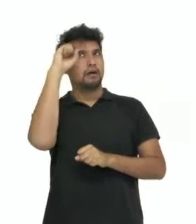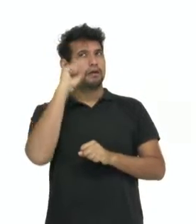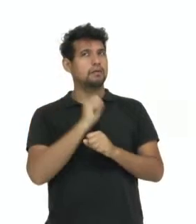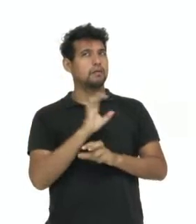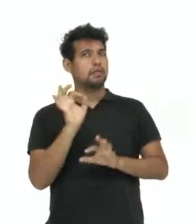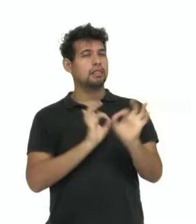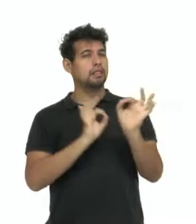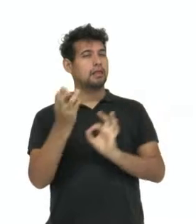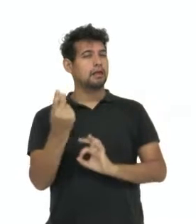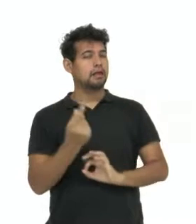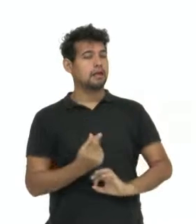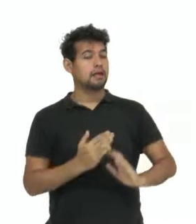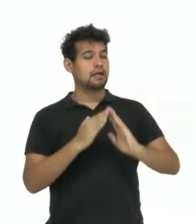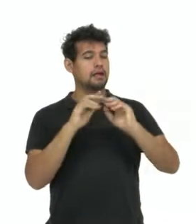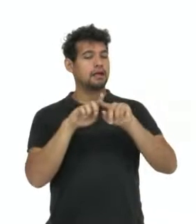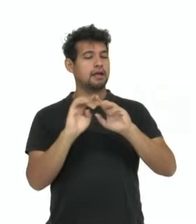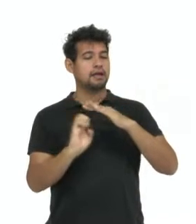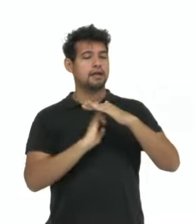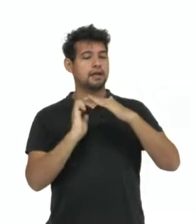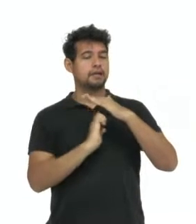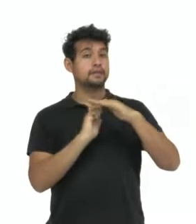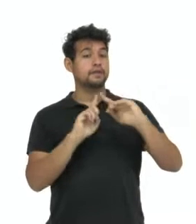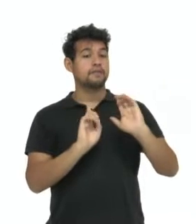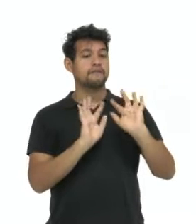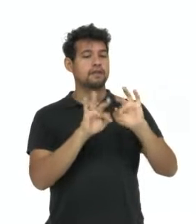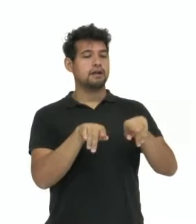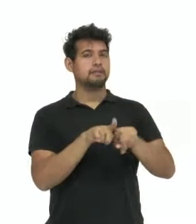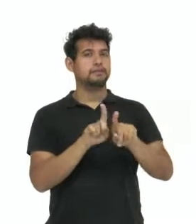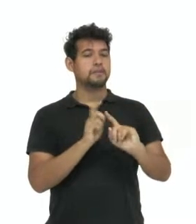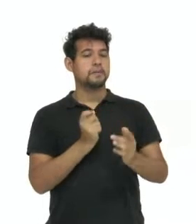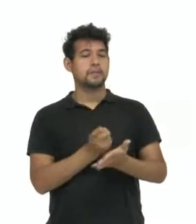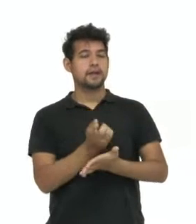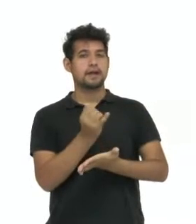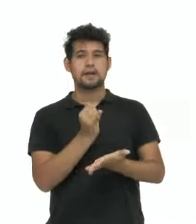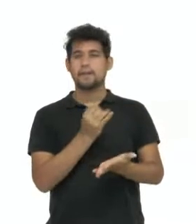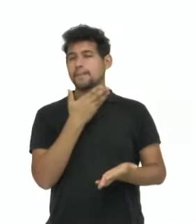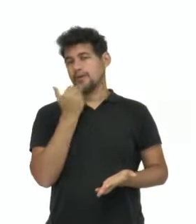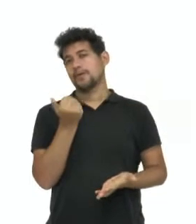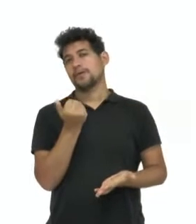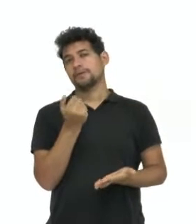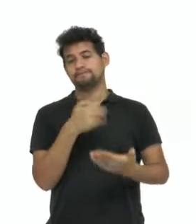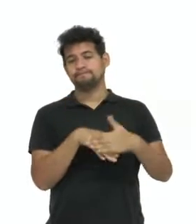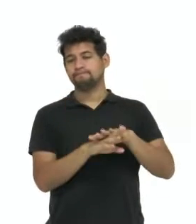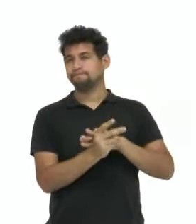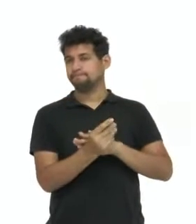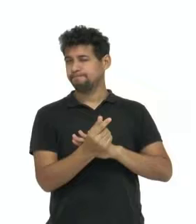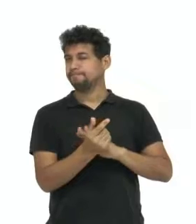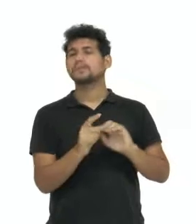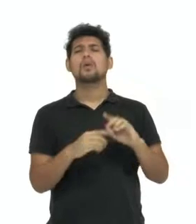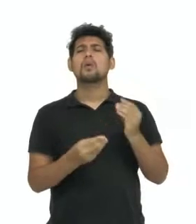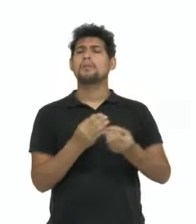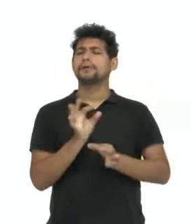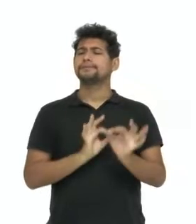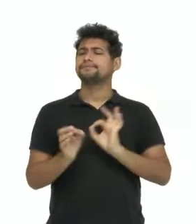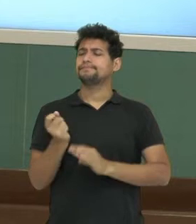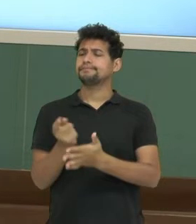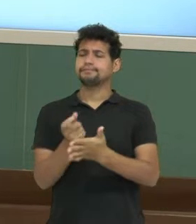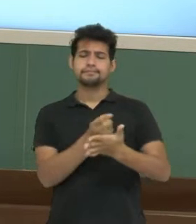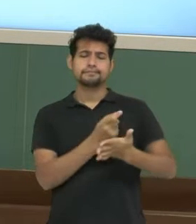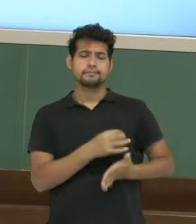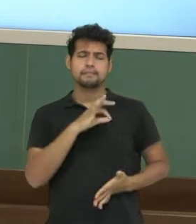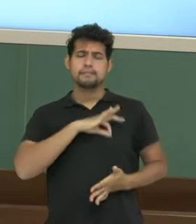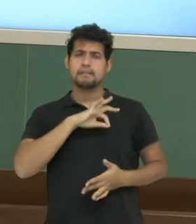planejar o orçamento de casa e da empresa e, por fim, investir melhor. Como organizar os gastos em relação ao